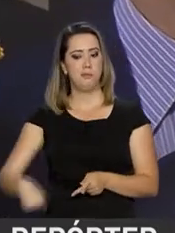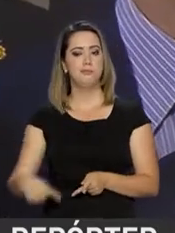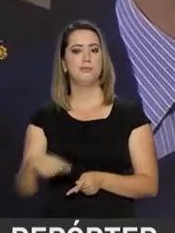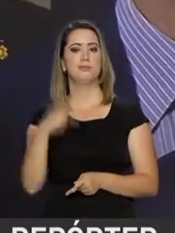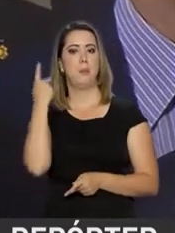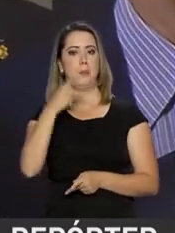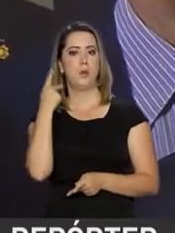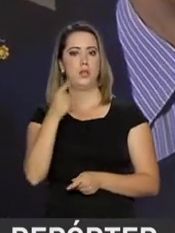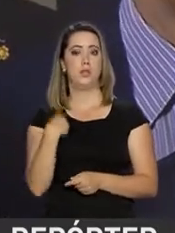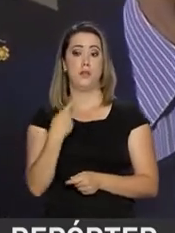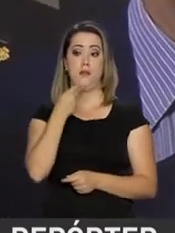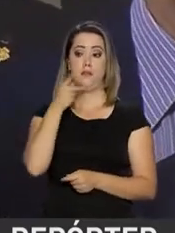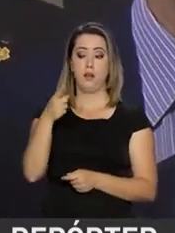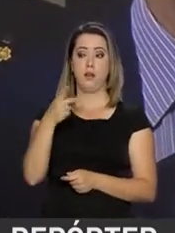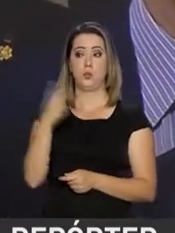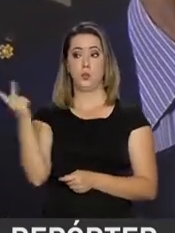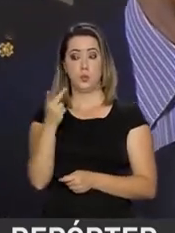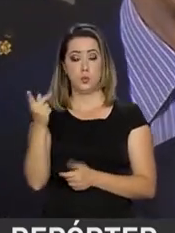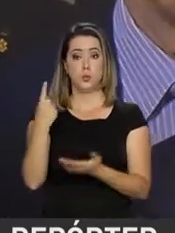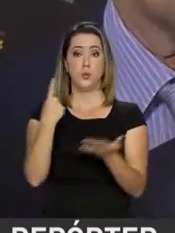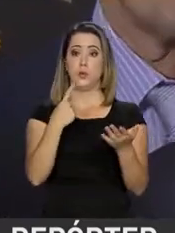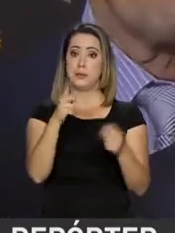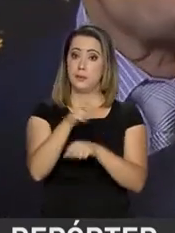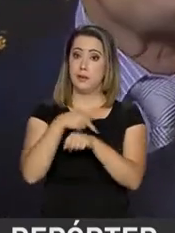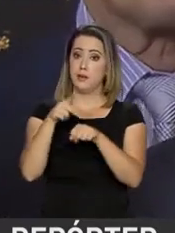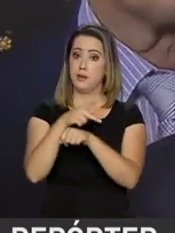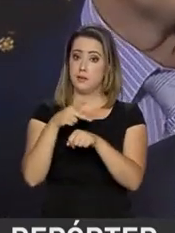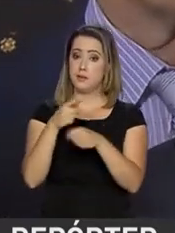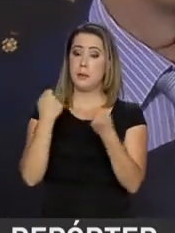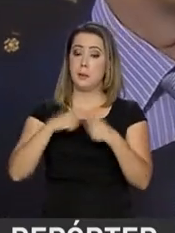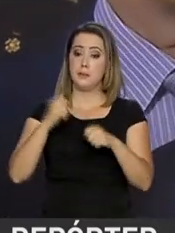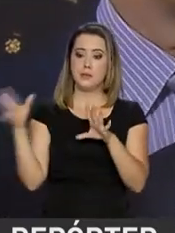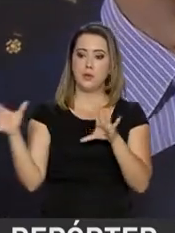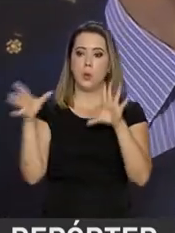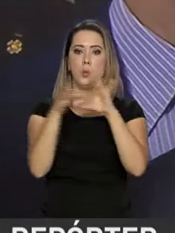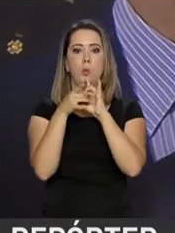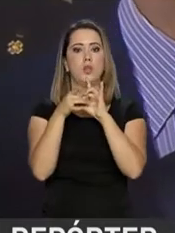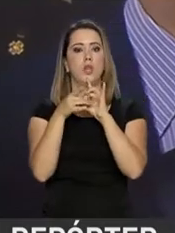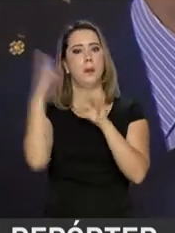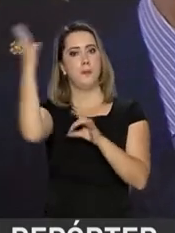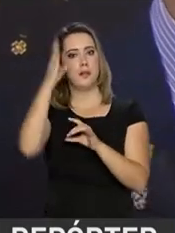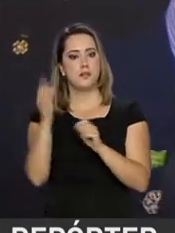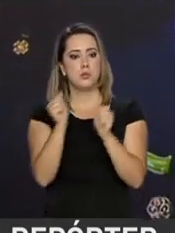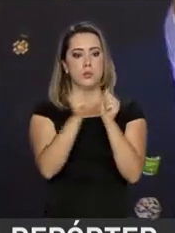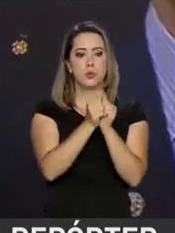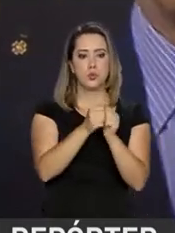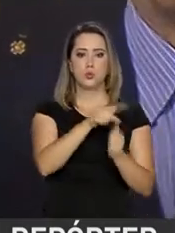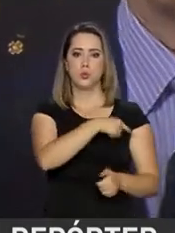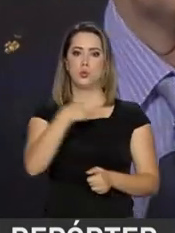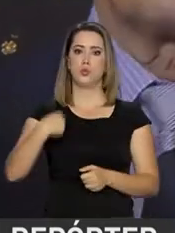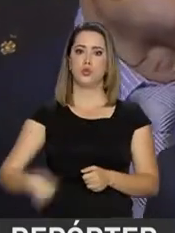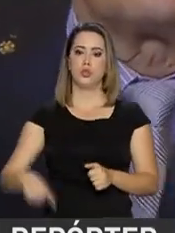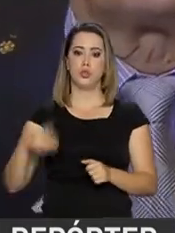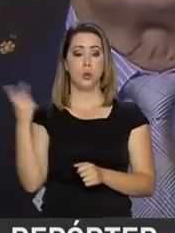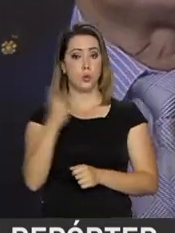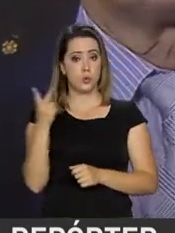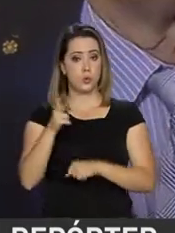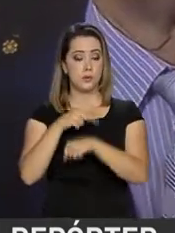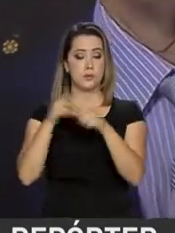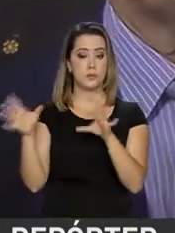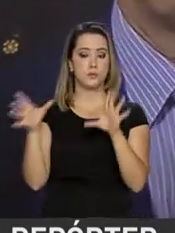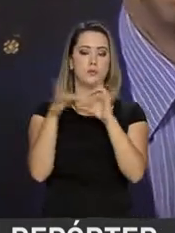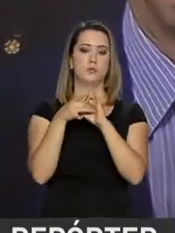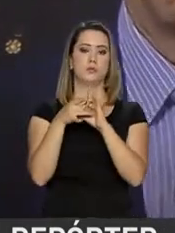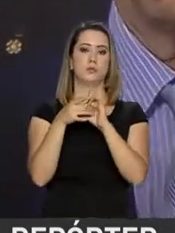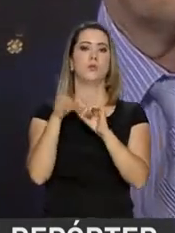do nosso lado e do lado chinês a importância da parceria entre a china eo brasil para fazer são dois